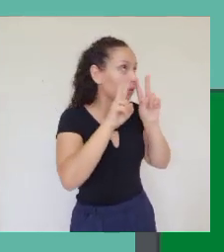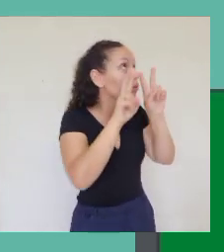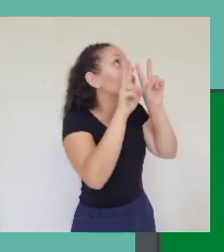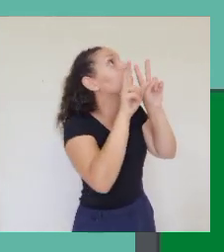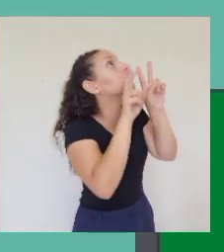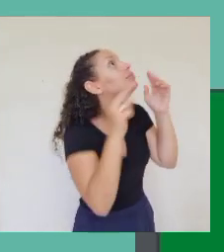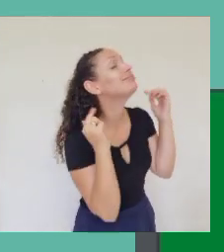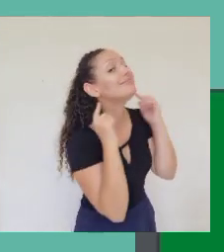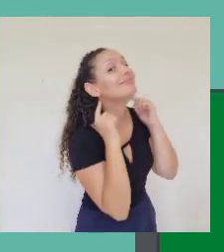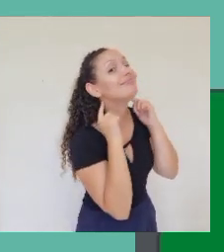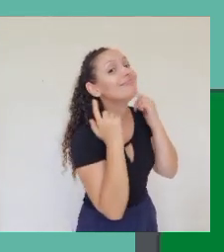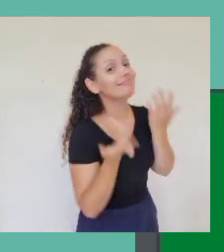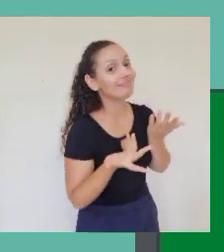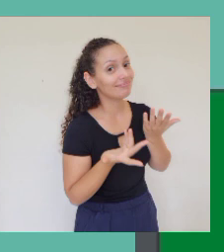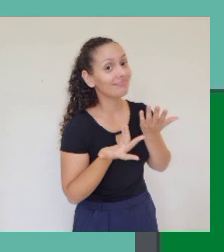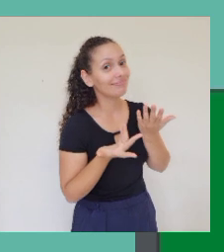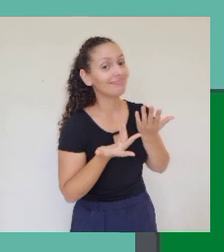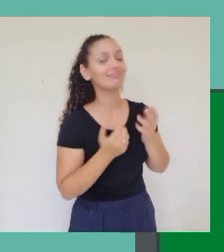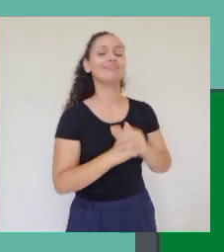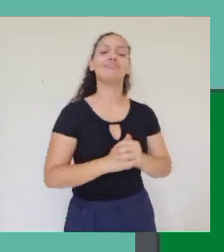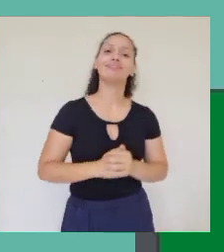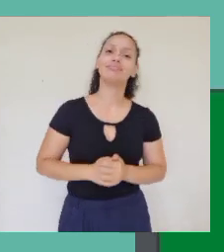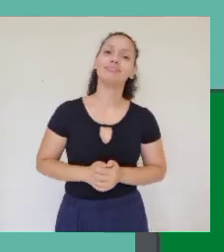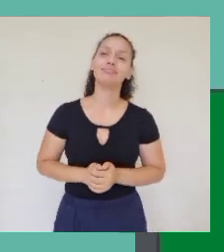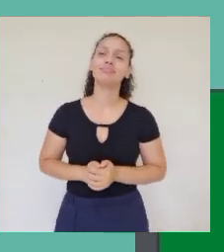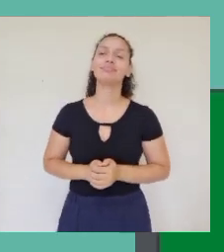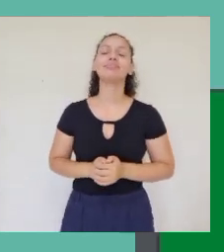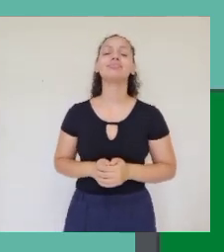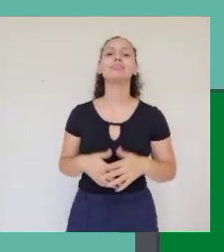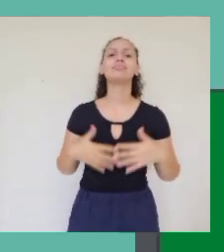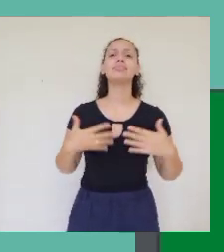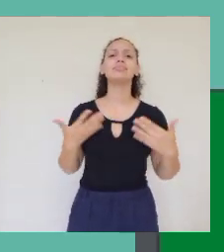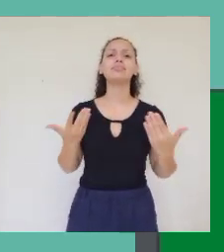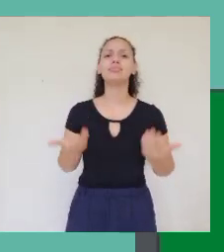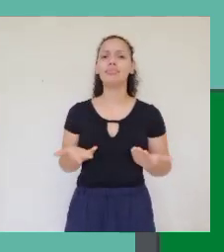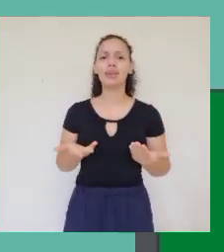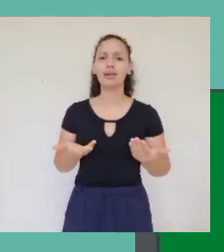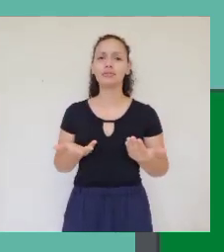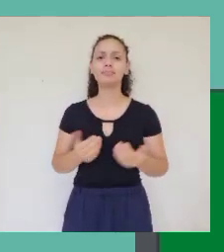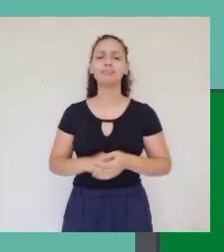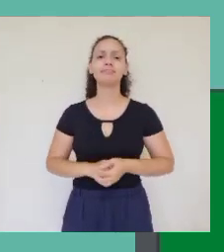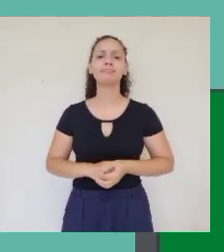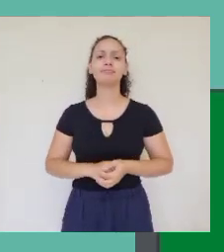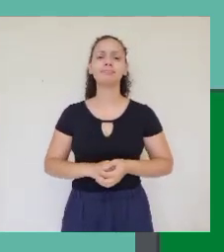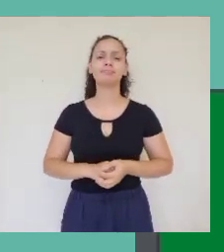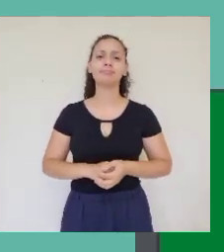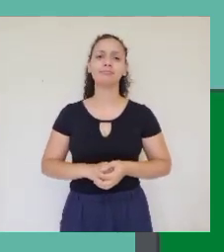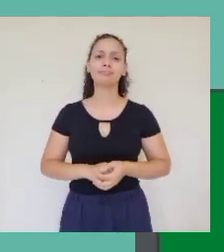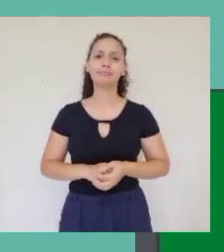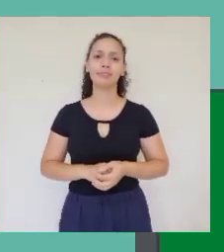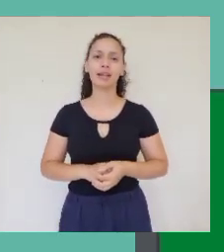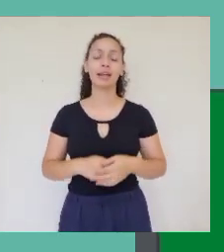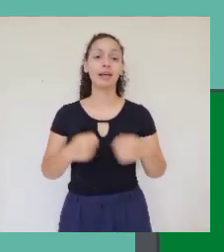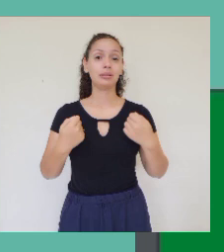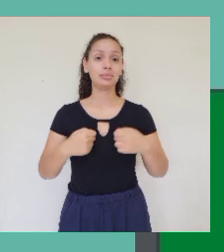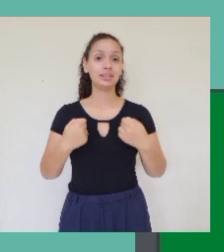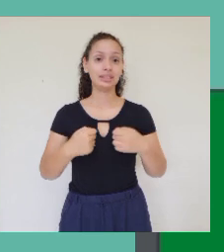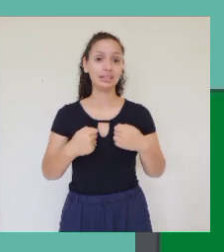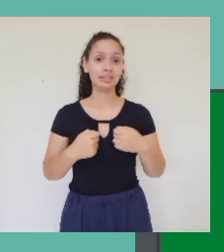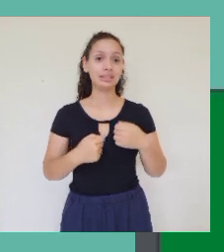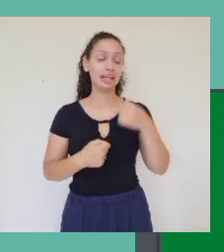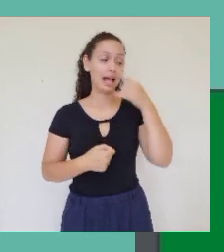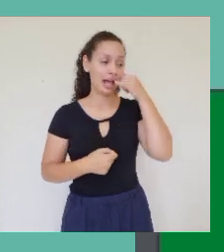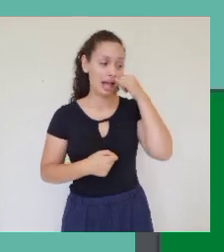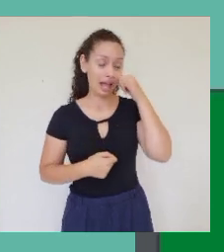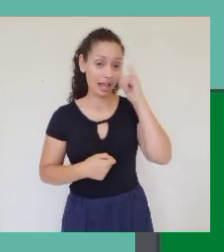Então, as recomendações, o que os manuais hoje eles falam, né? Evite as posturas de flexão ou extensão de tronco